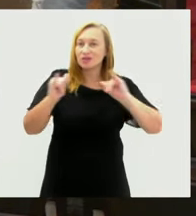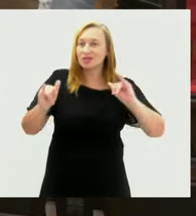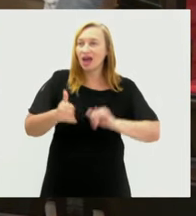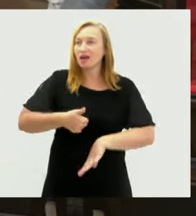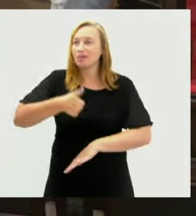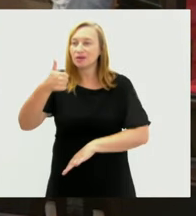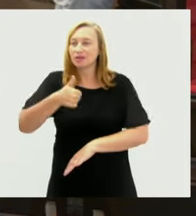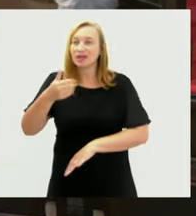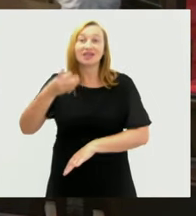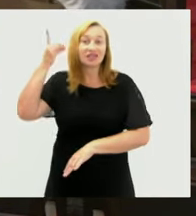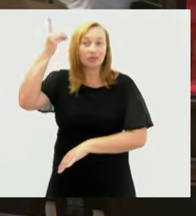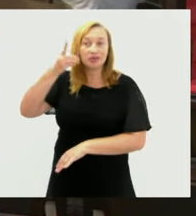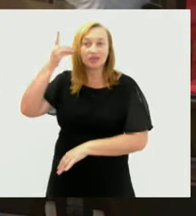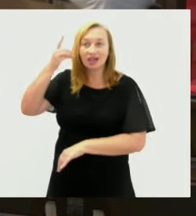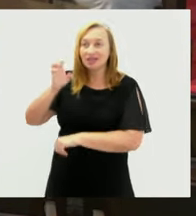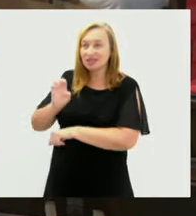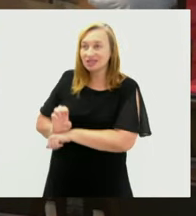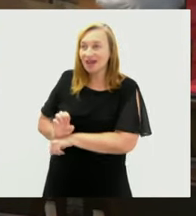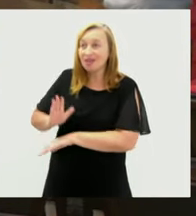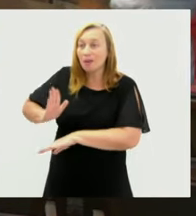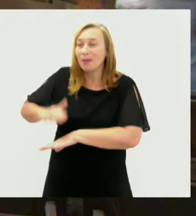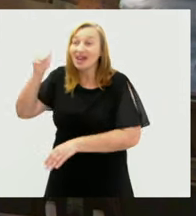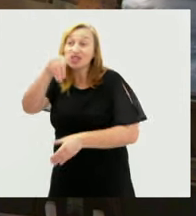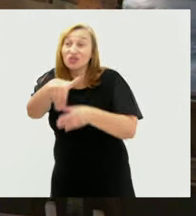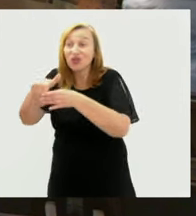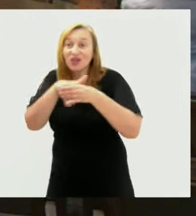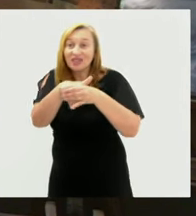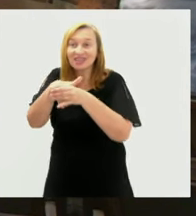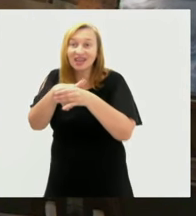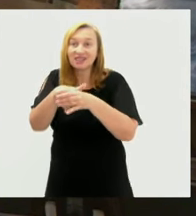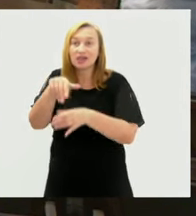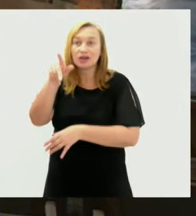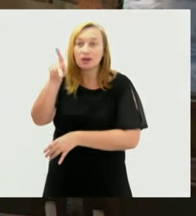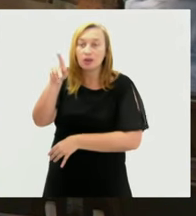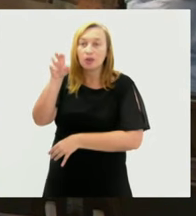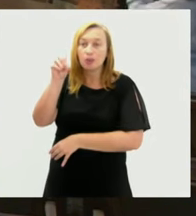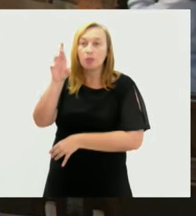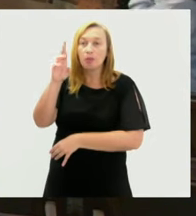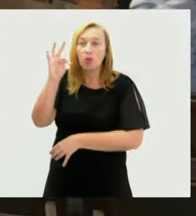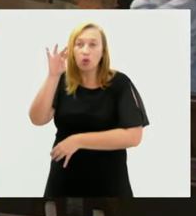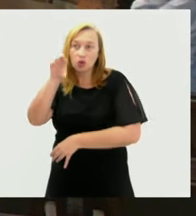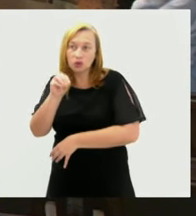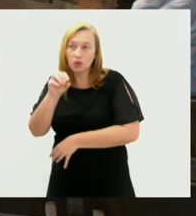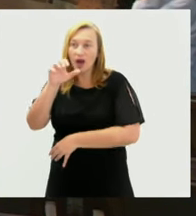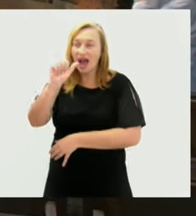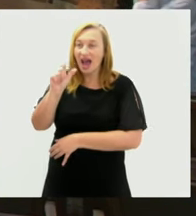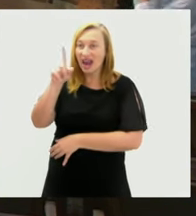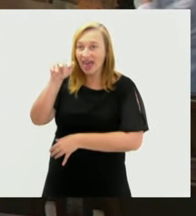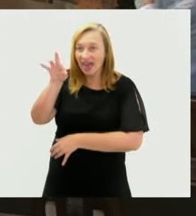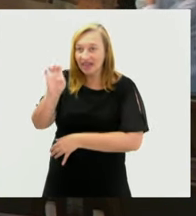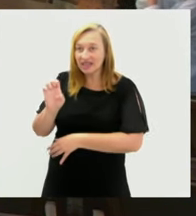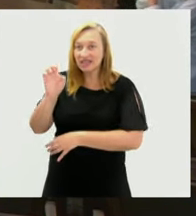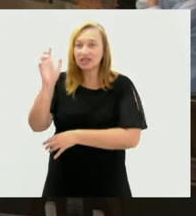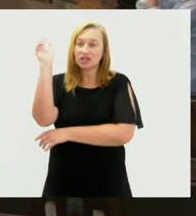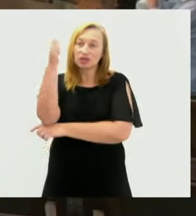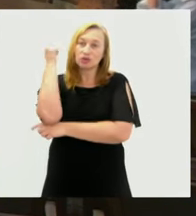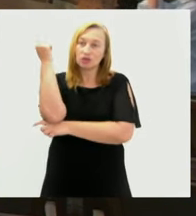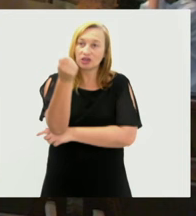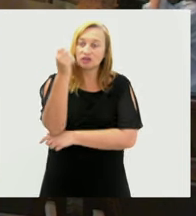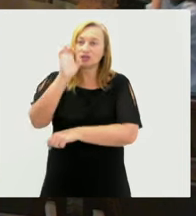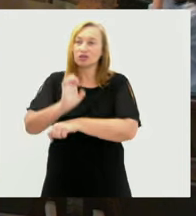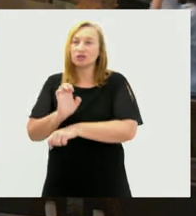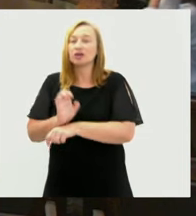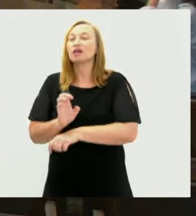deputado estadual mais votado em Porto Alegre, nosso deputado estadual do Rio Grande do Sul, meu querido